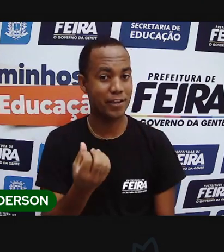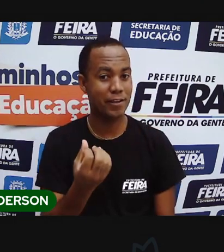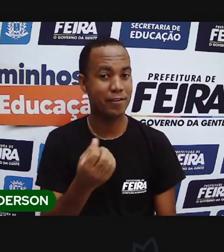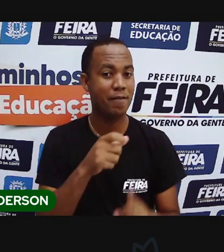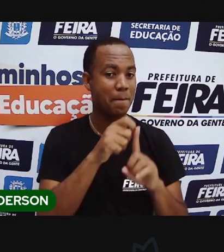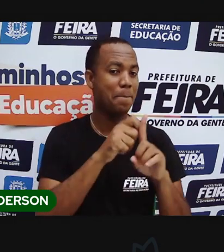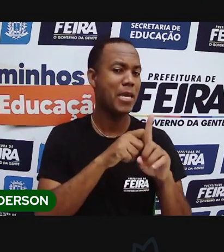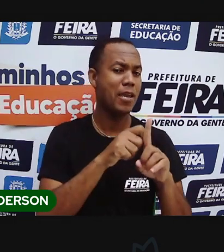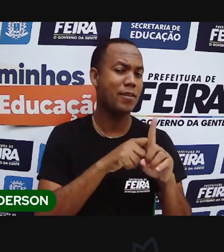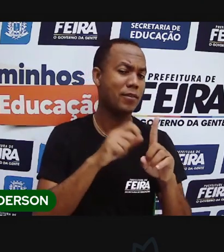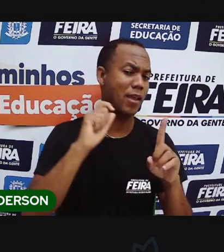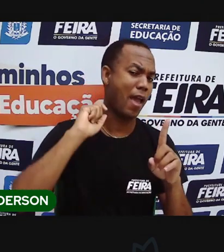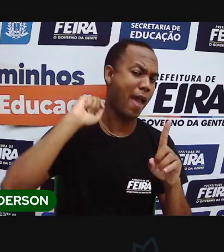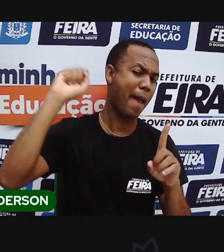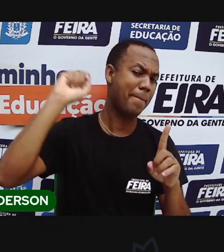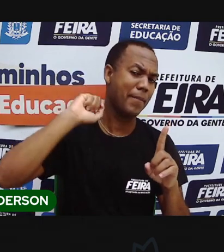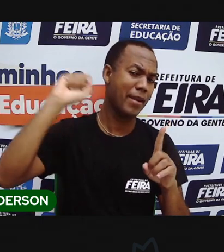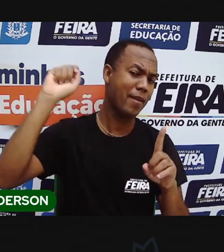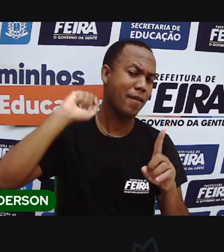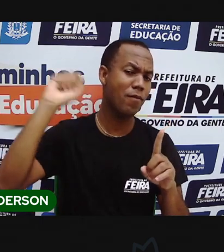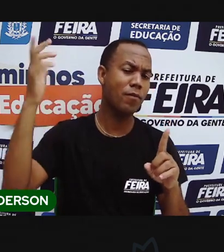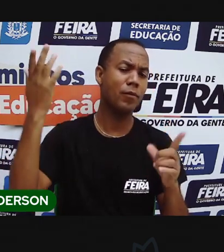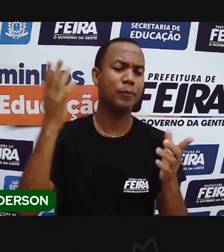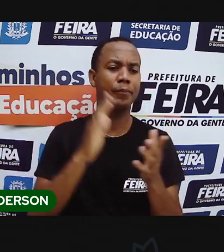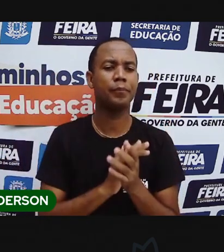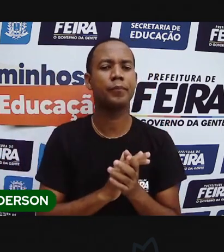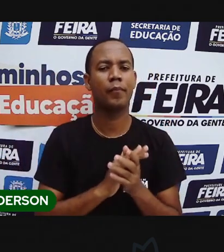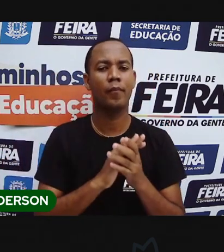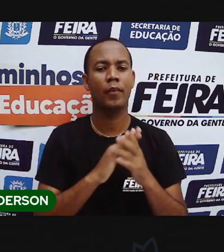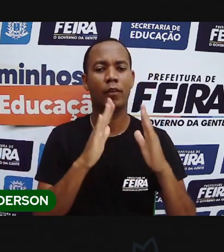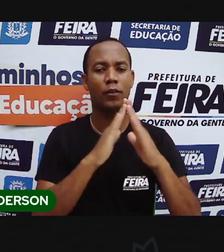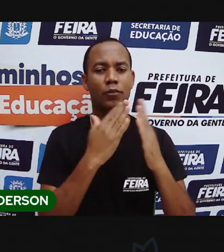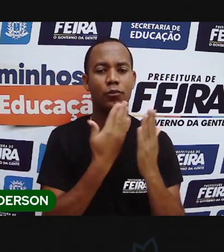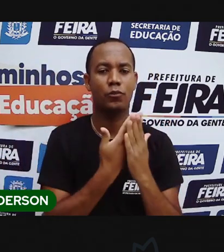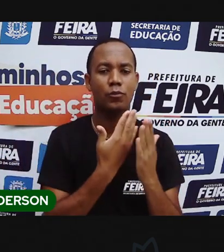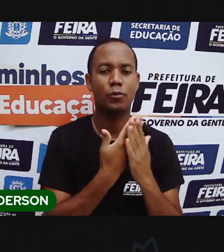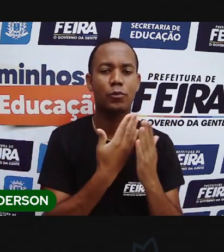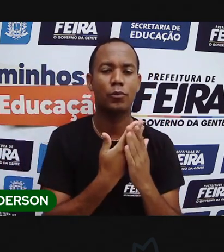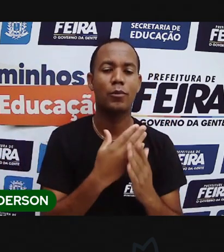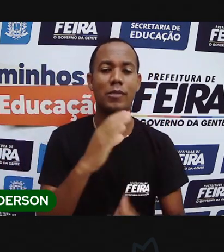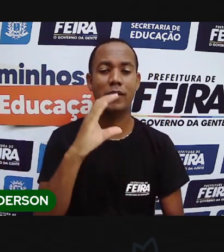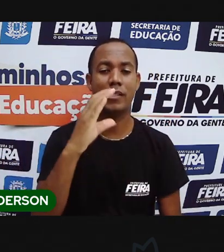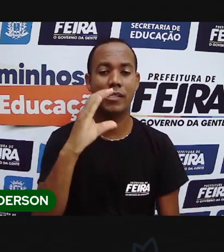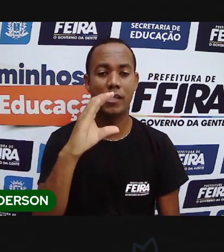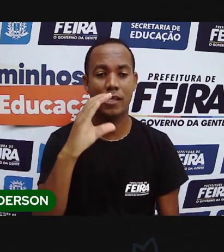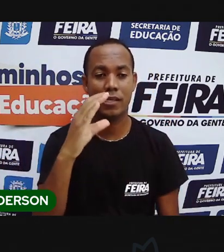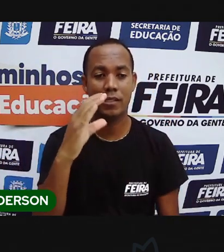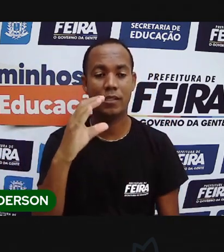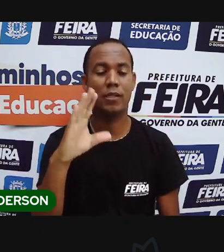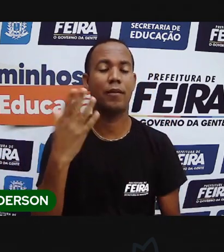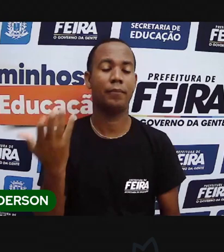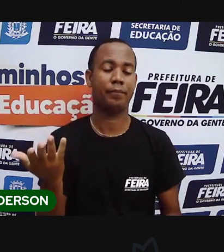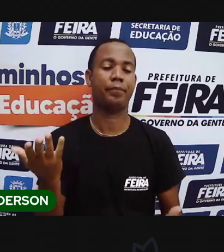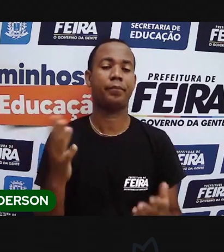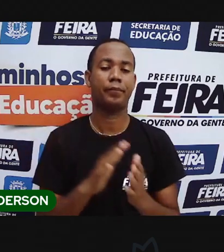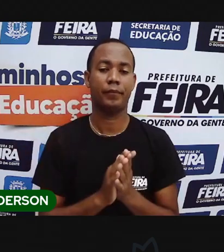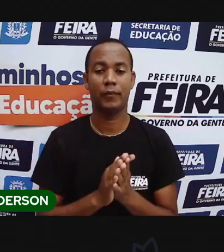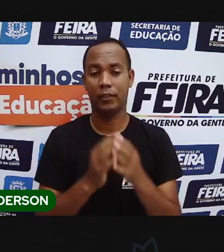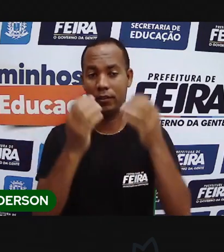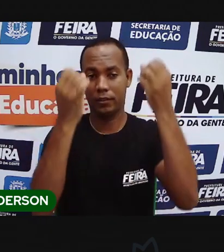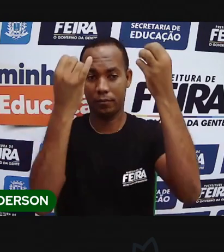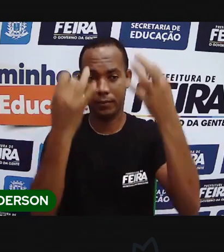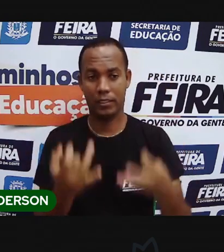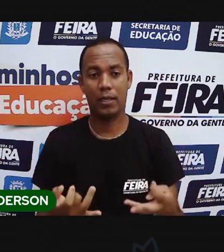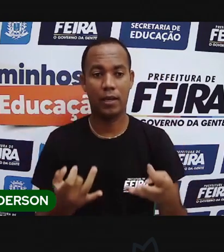26 do mês 4, né, 26 de abril, aula de ciências humanas e vamos falar, né,